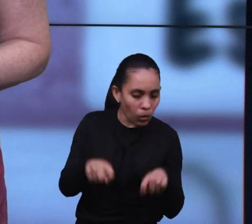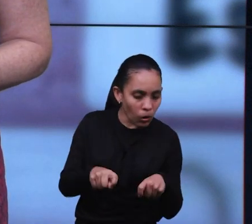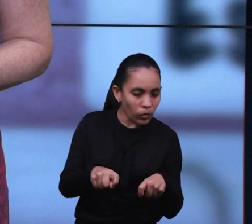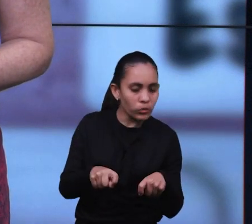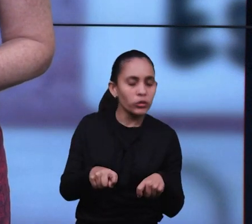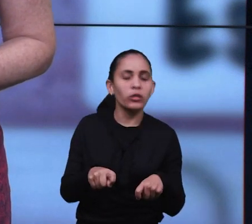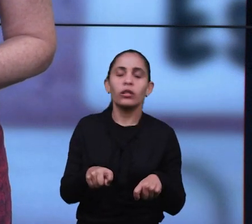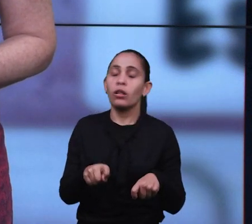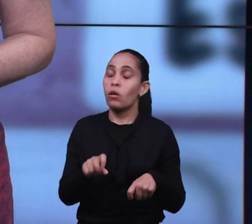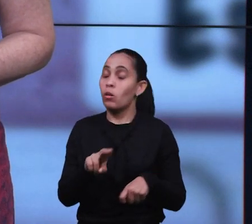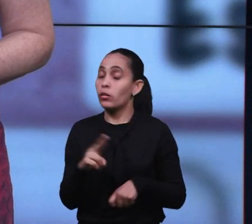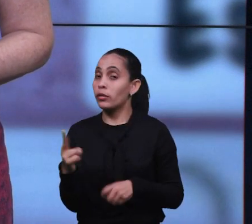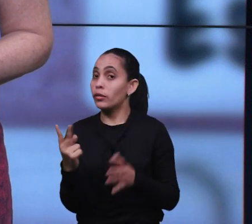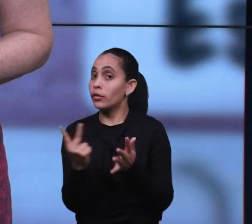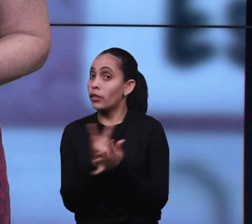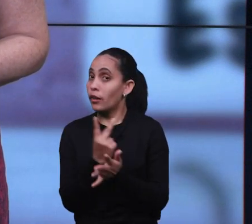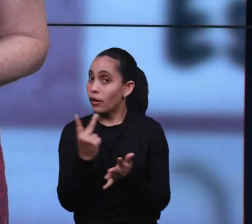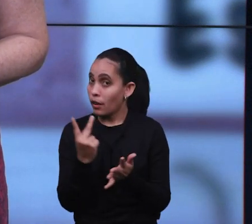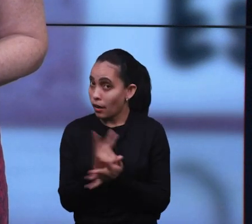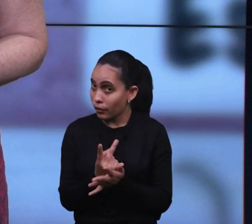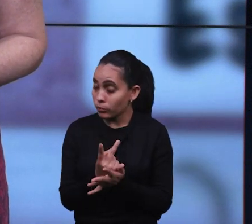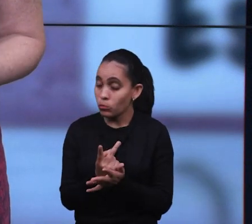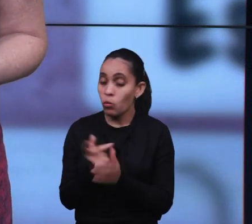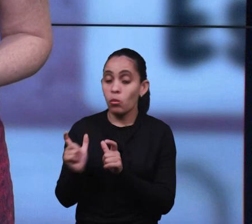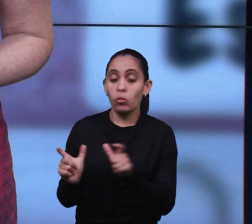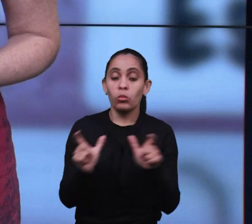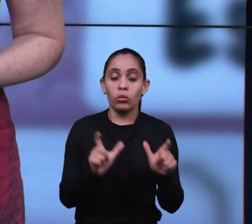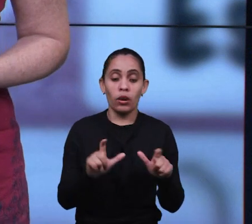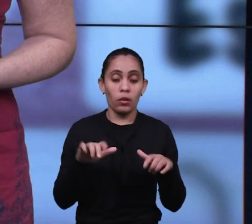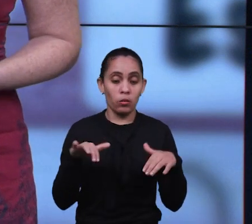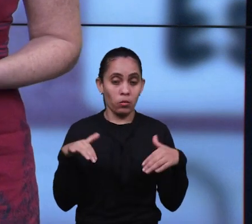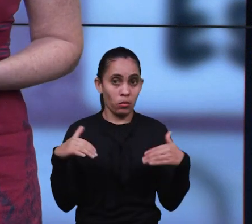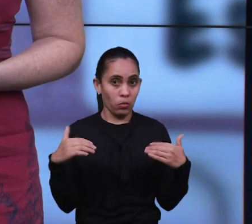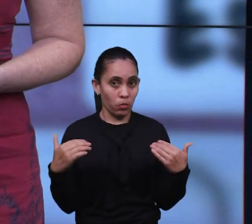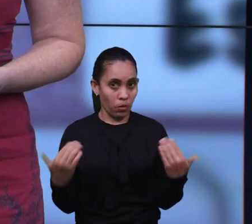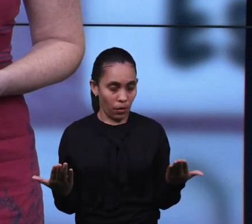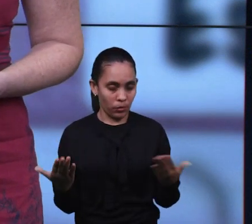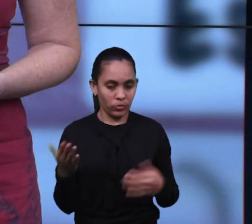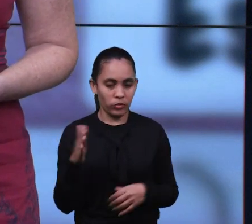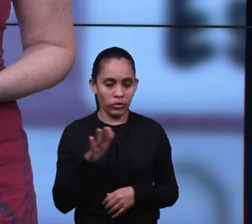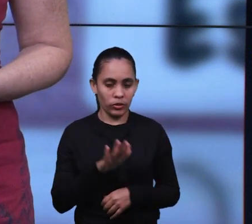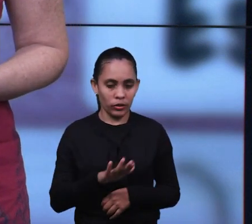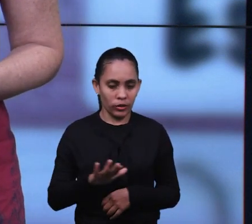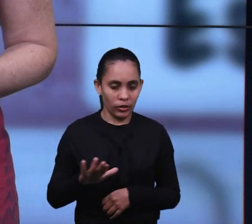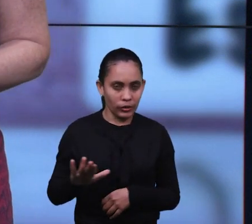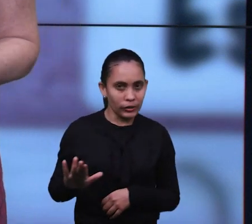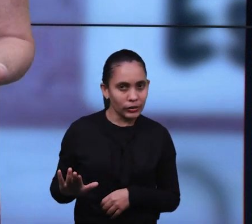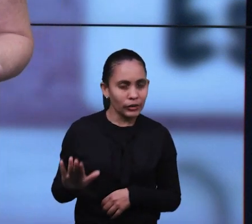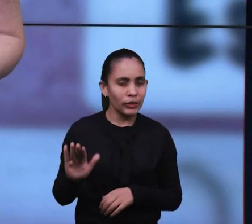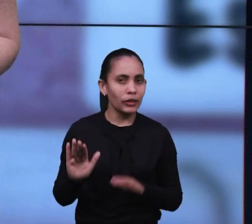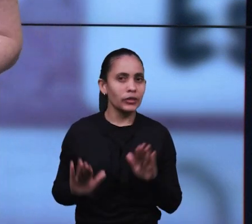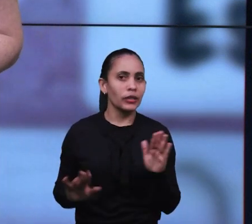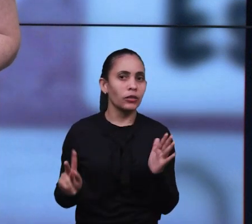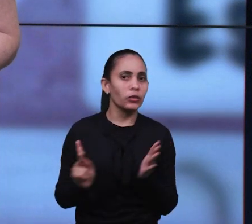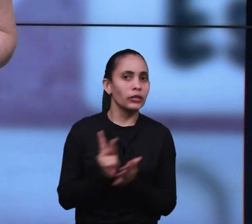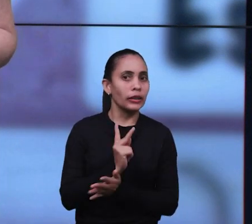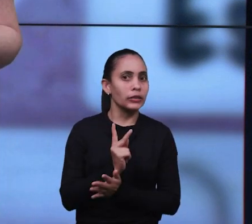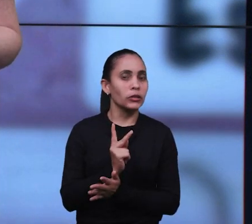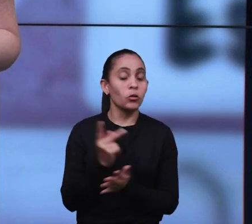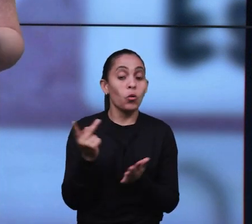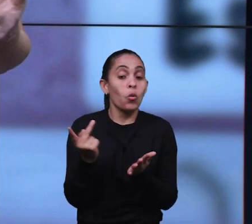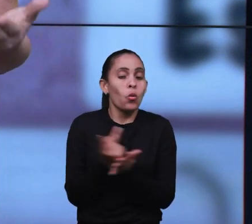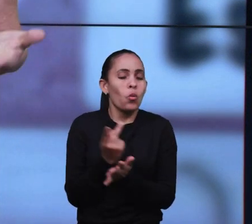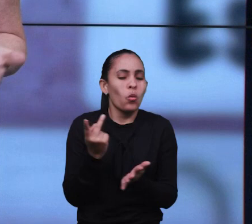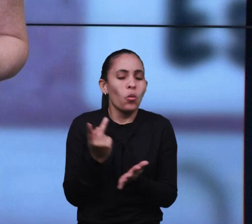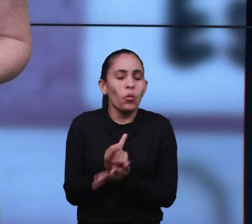devem fazer, com quem, quando e onde ir. Quando a criança ainda é pequena, na maioria das vezes,